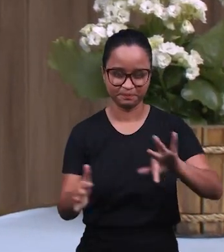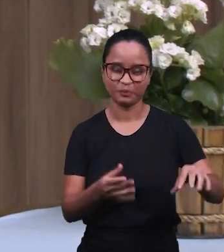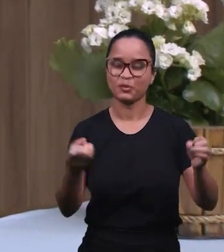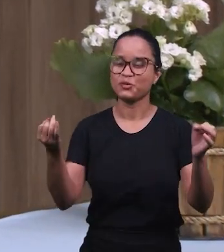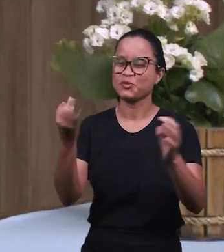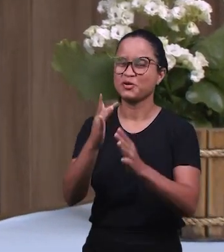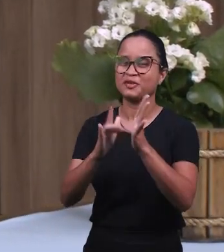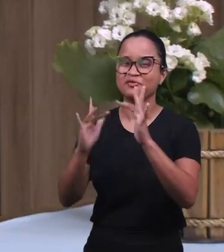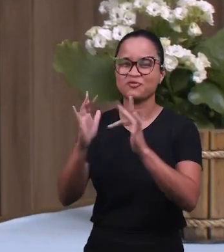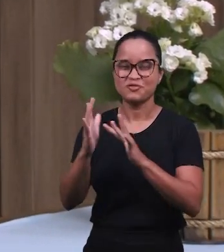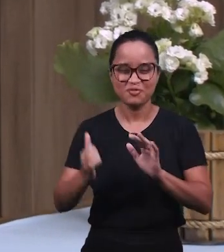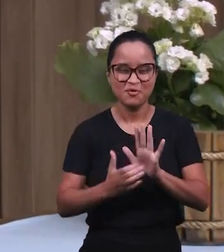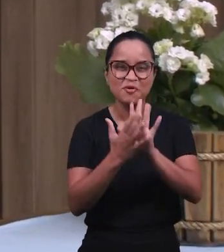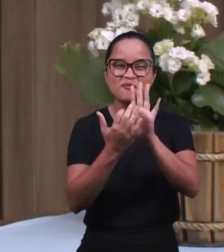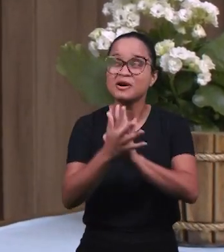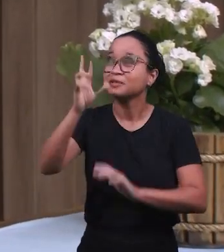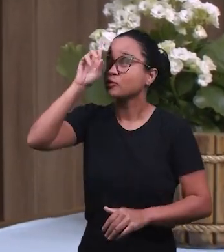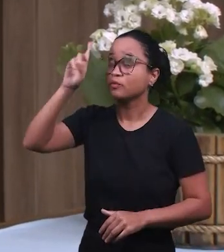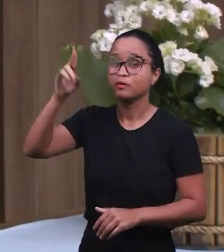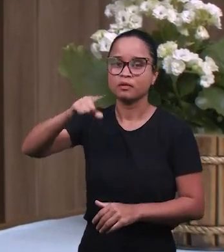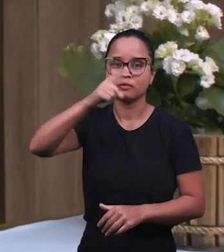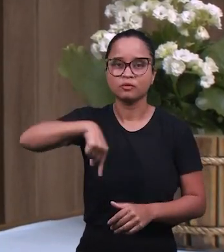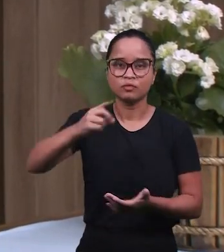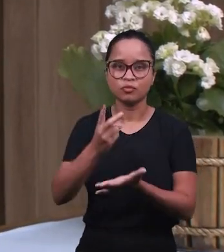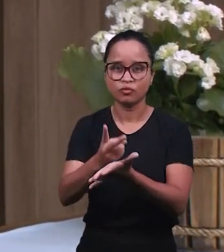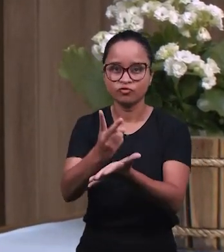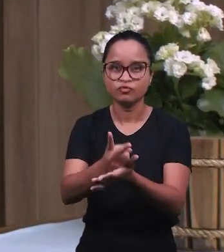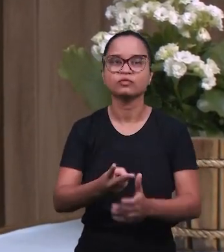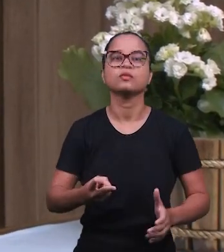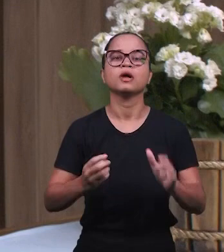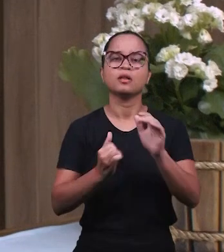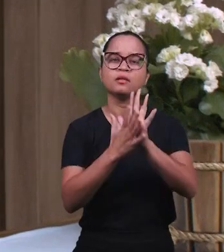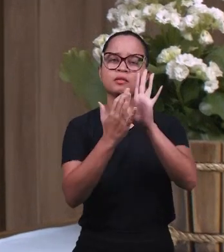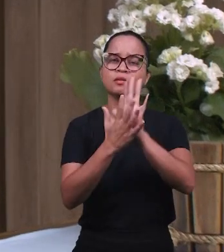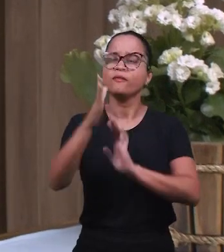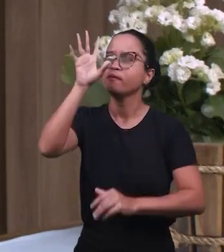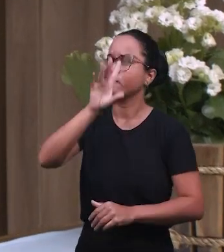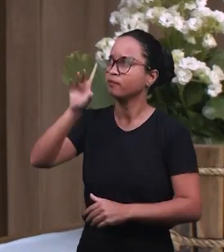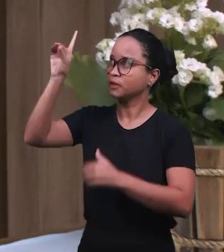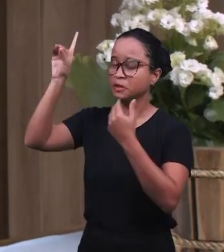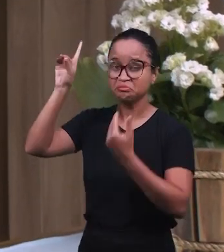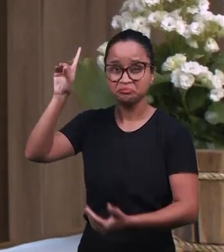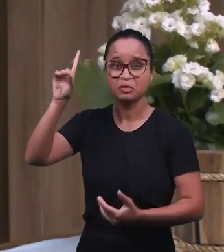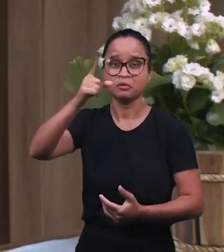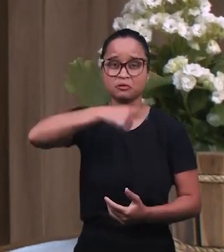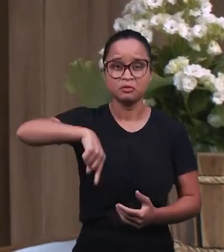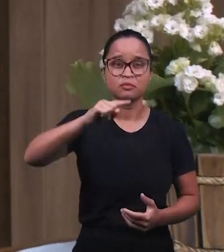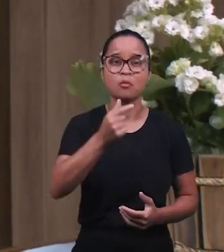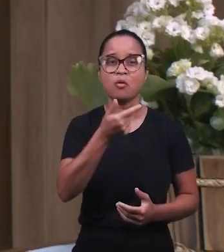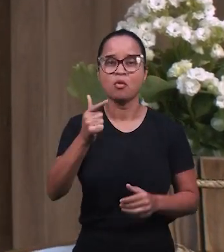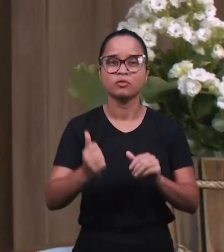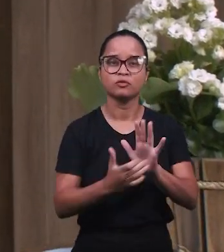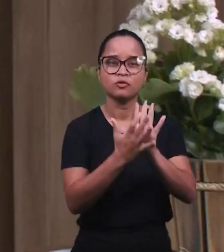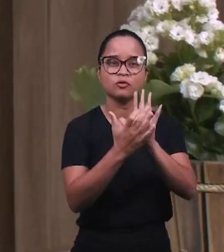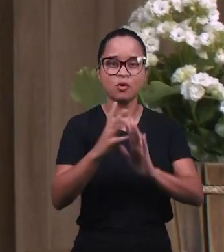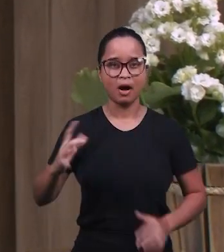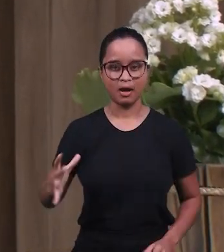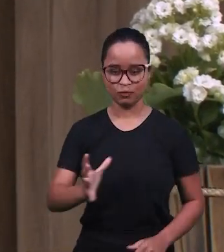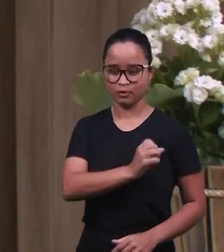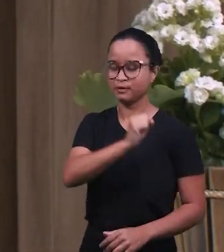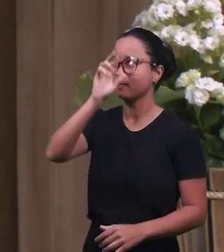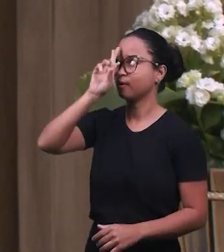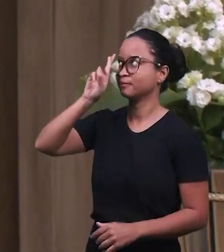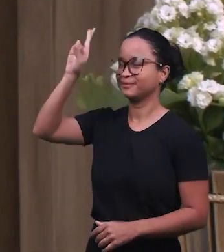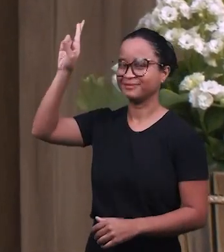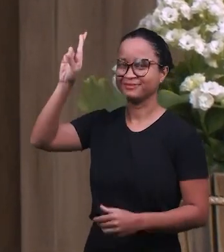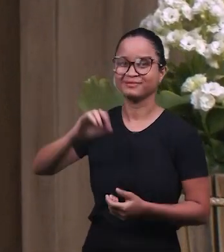Glória a Jesus, louvado seja o nome do Senhor. E nós vamos continuar cantando, vamos continuar louvando a Deus. Vamos cantar mais um hino de adoração